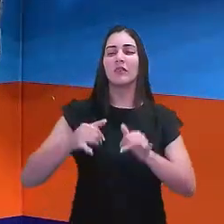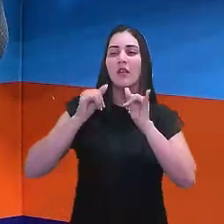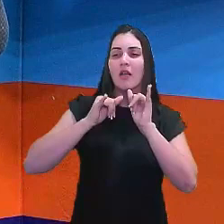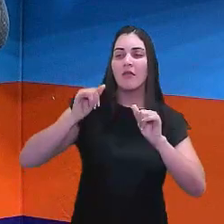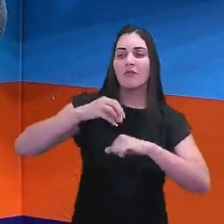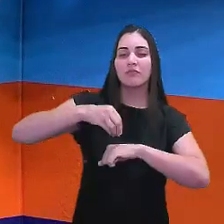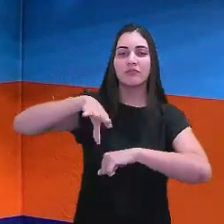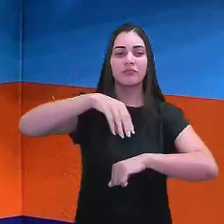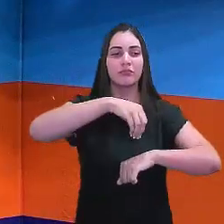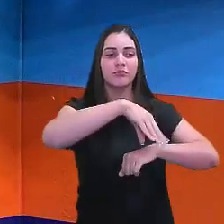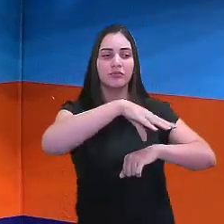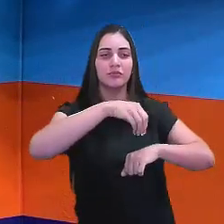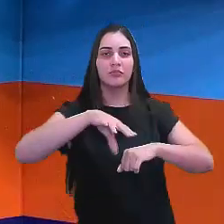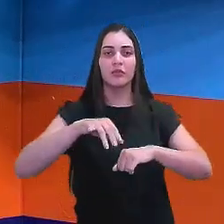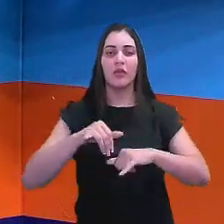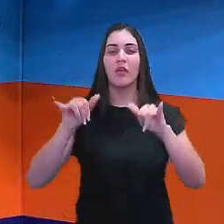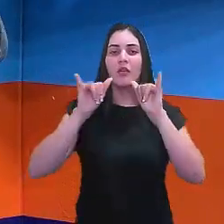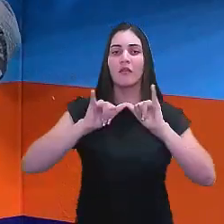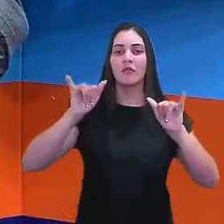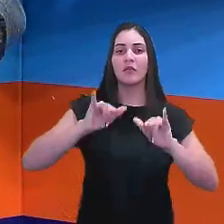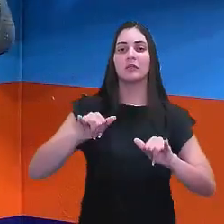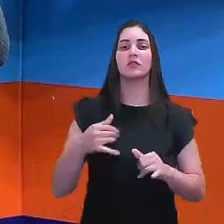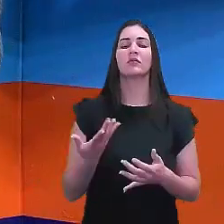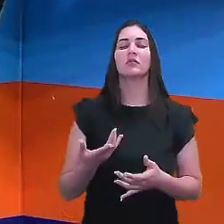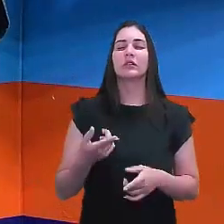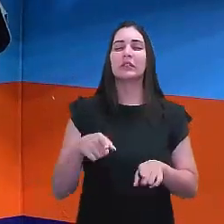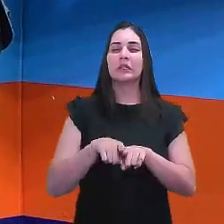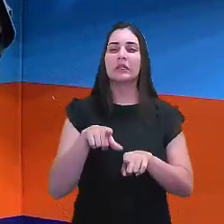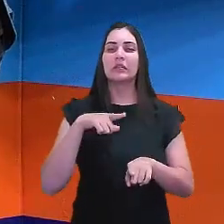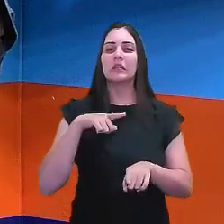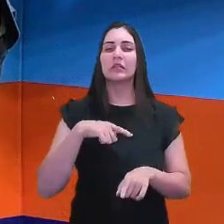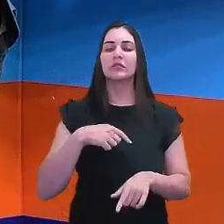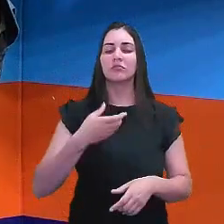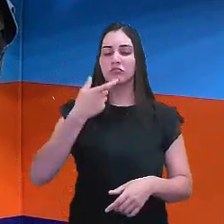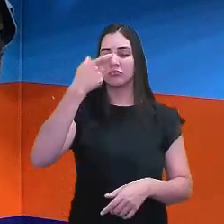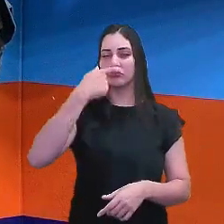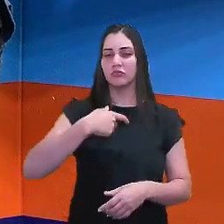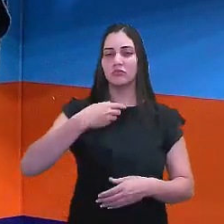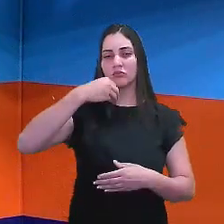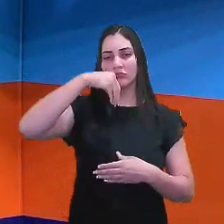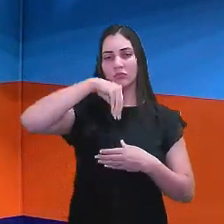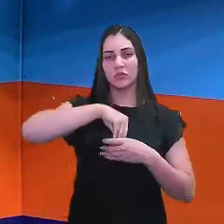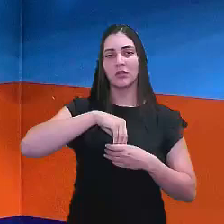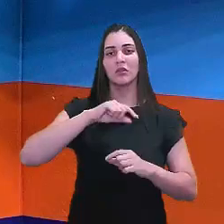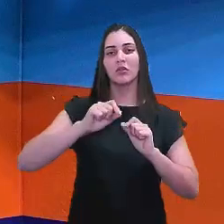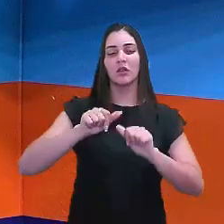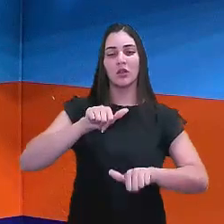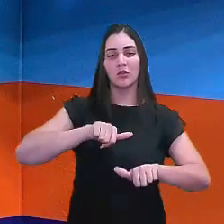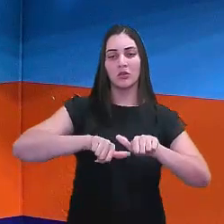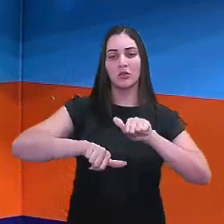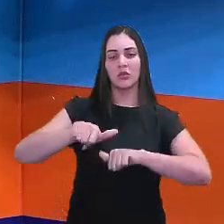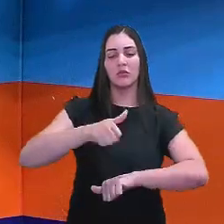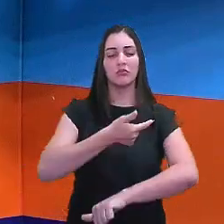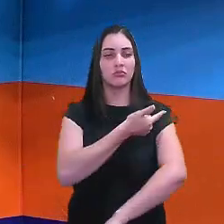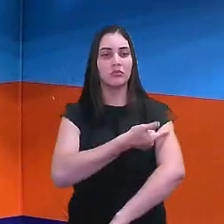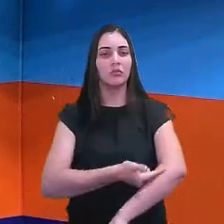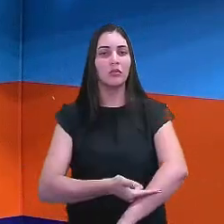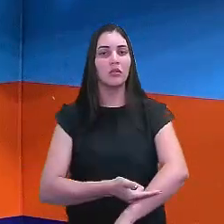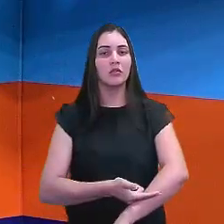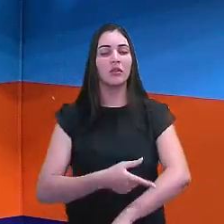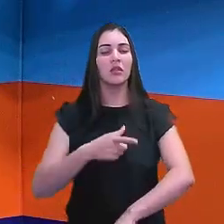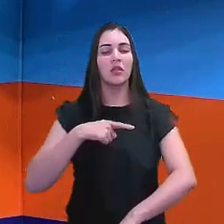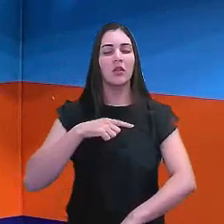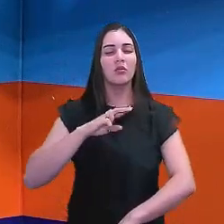informações, reverbera de tal forma que isso ingere em você uma mudança de comportamento, que é o que a gente chama de aprendizado. Mas